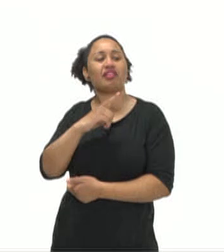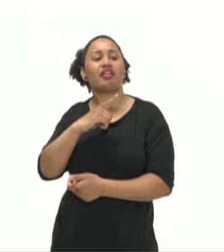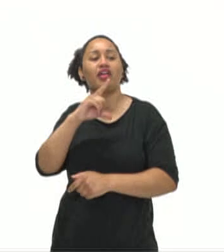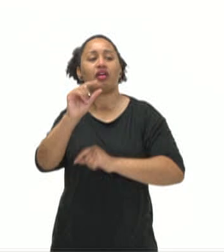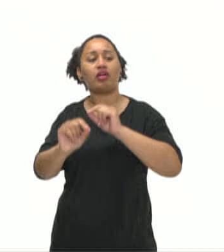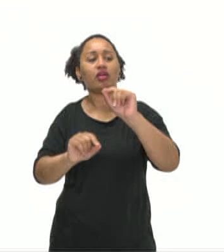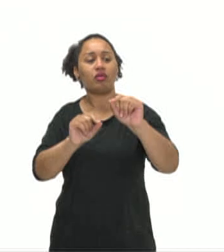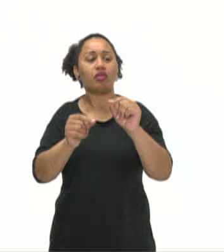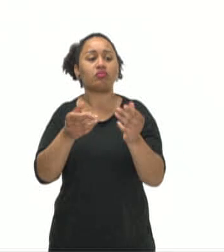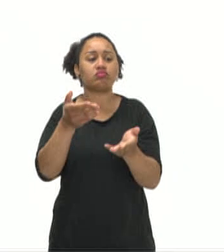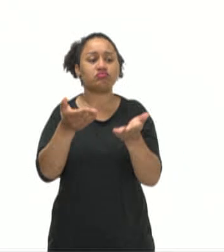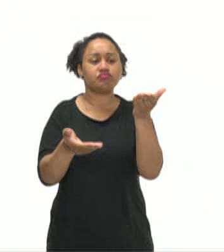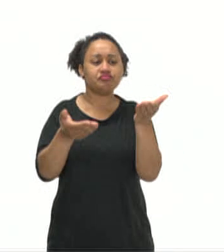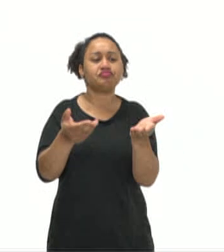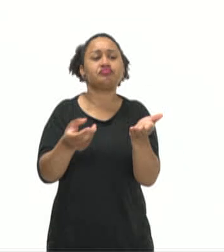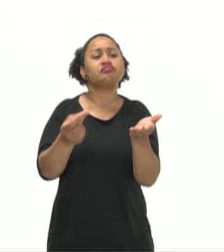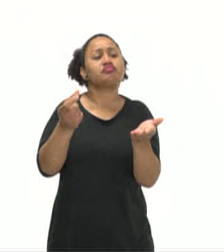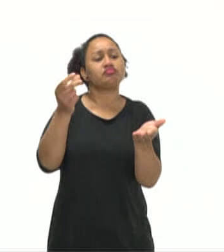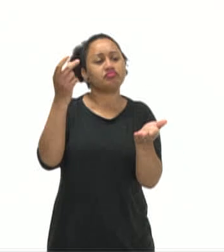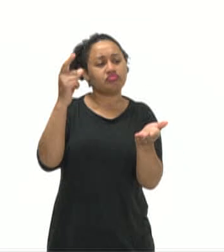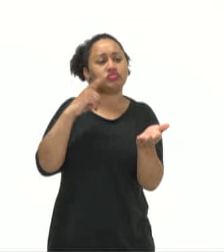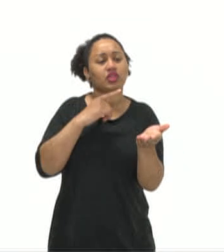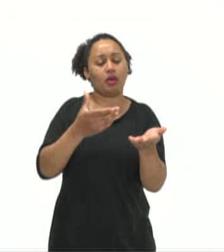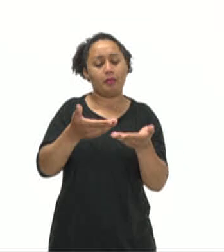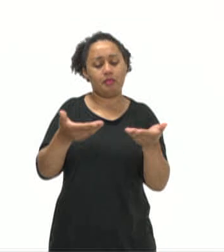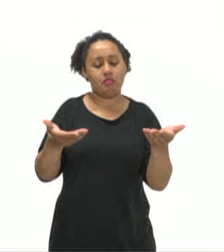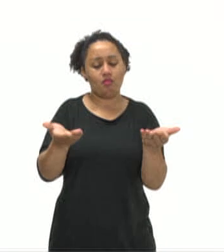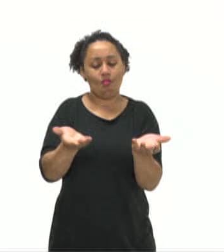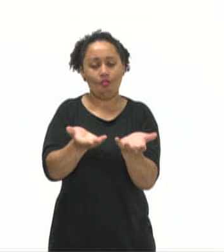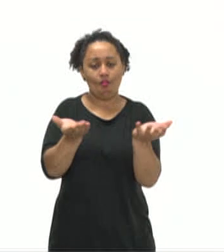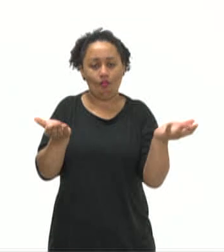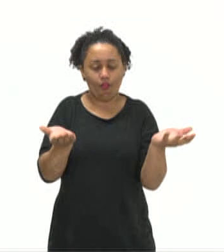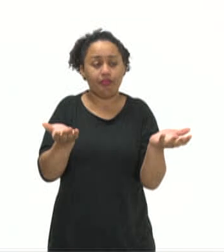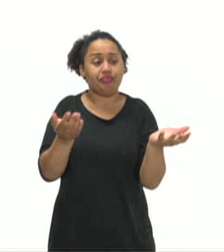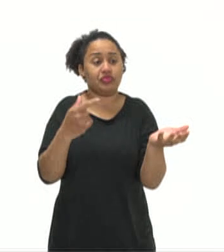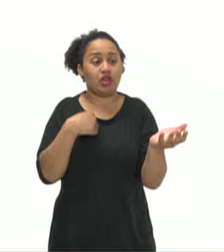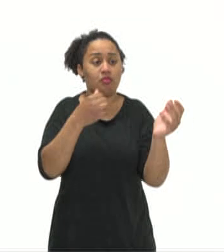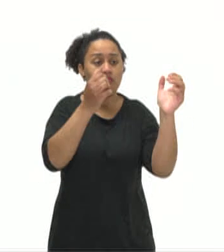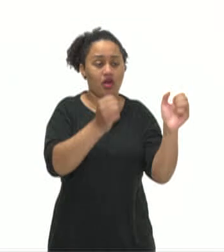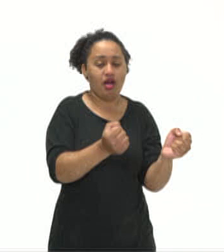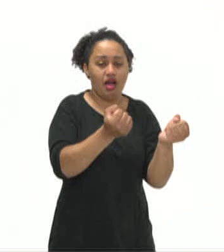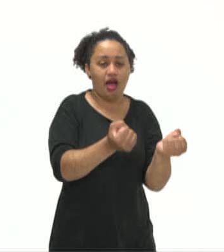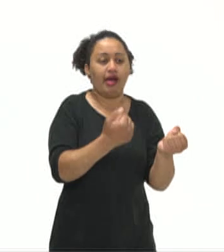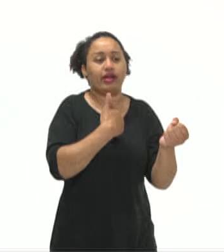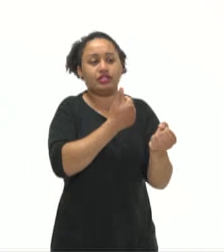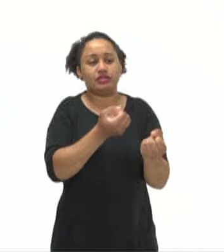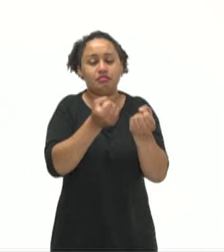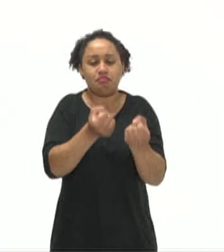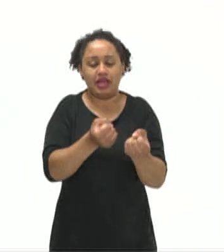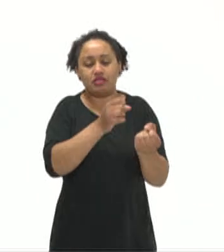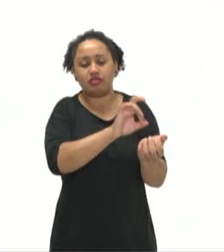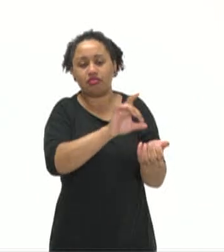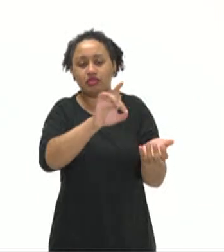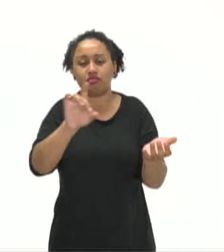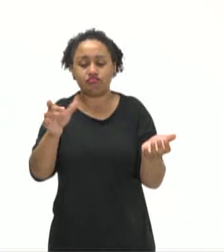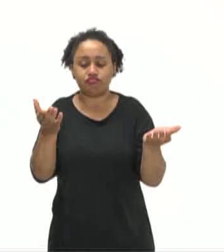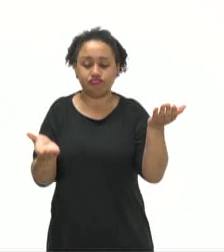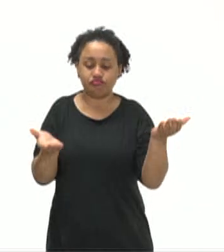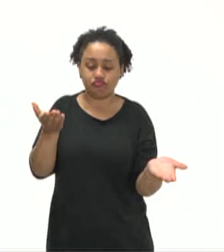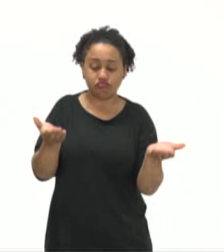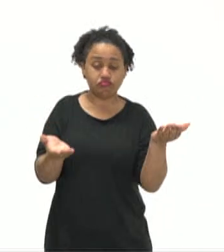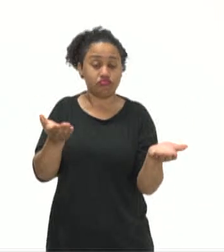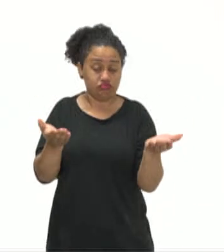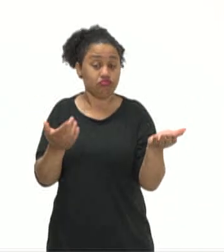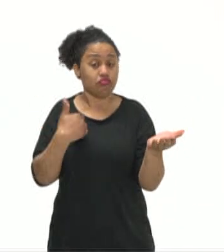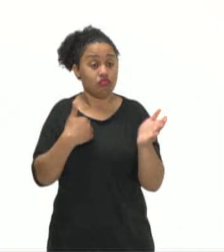possui uma balança antiga de 2 pratos e colocou algumas caixas e alguns pesos em cada lado da balança,